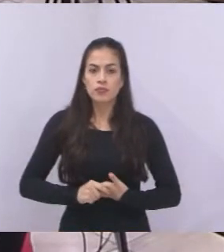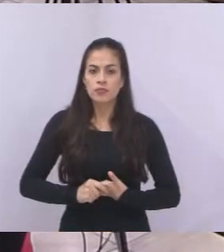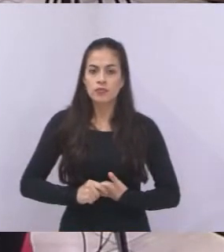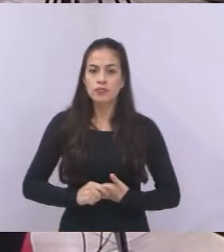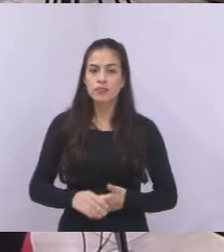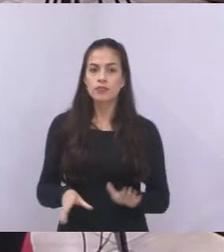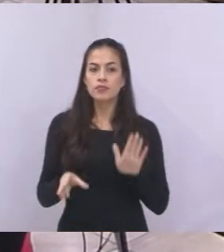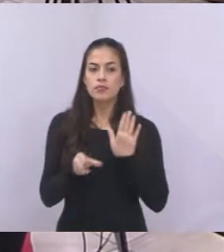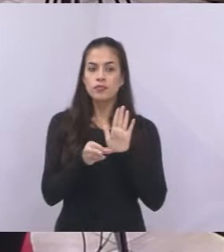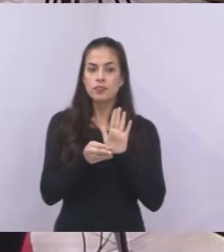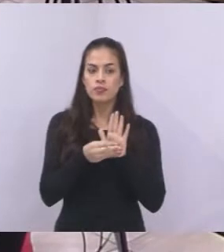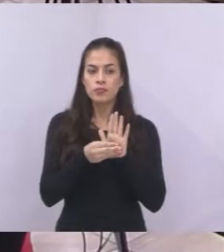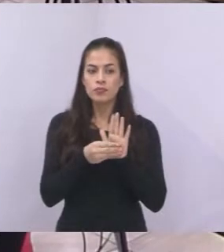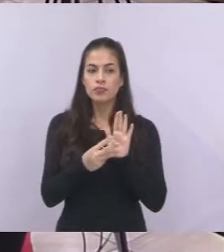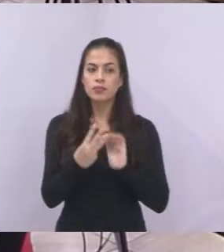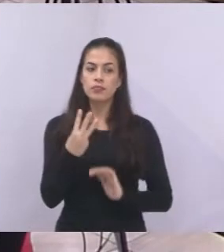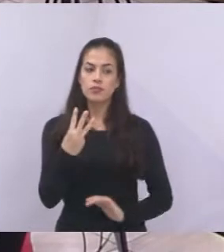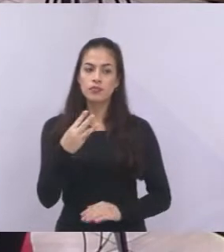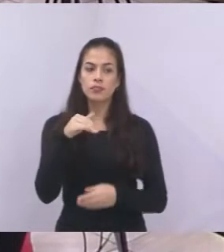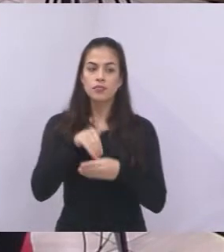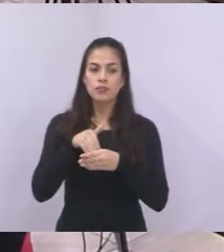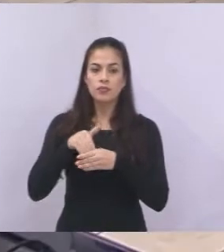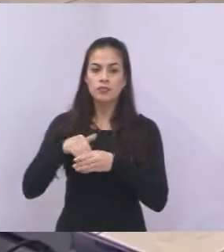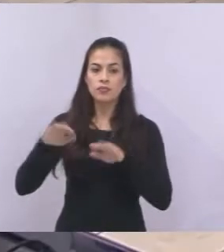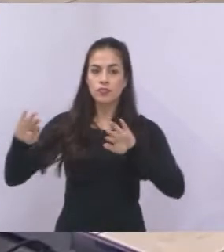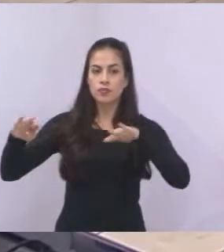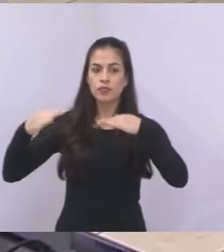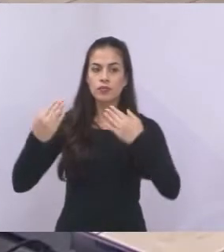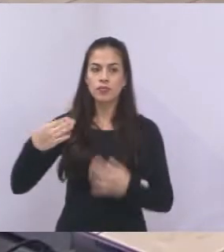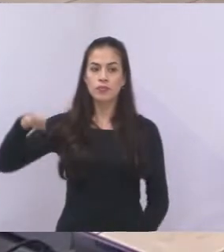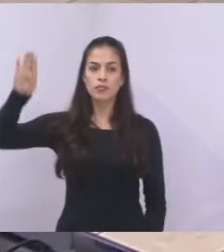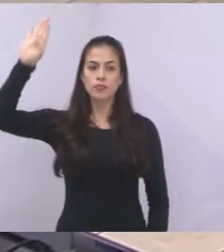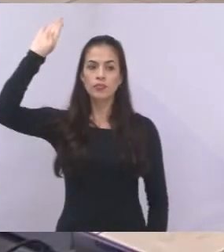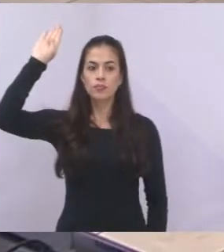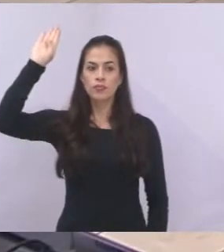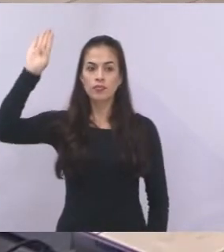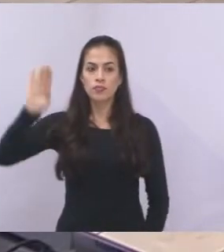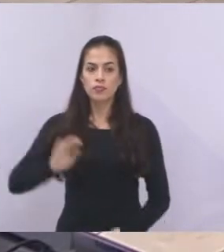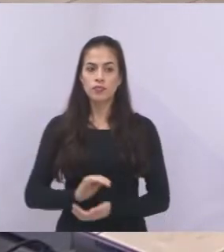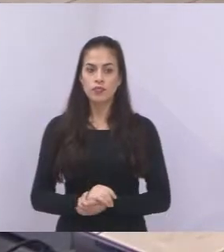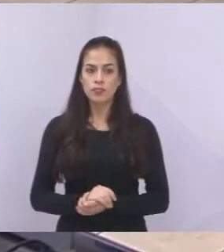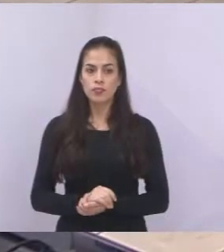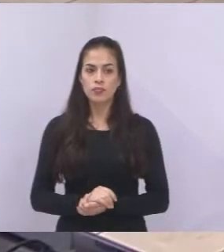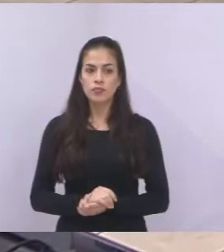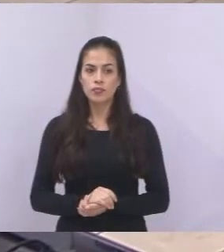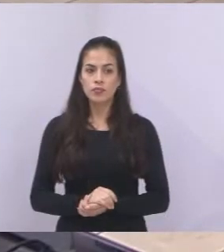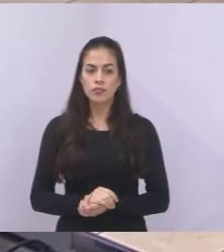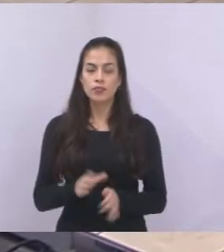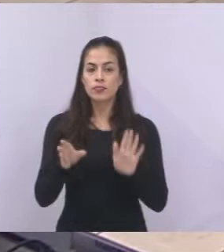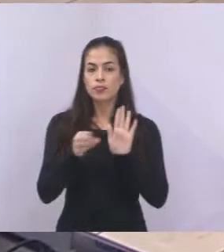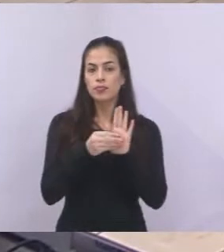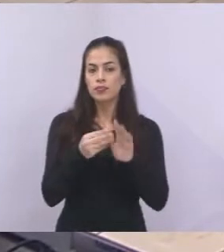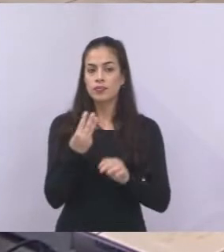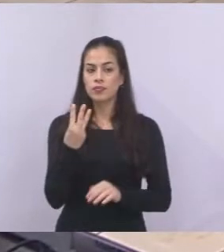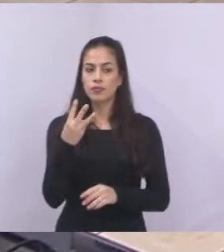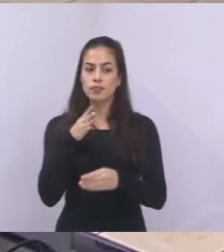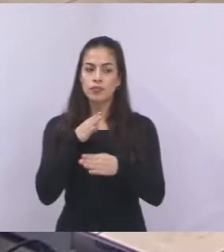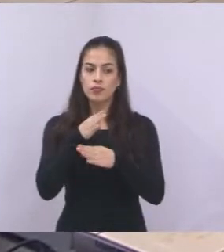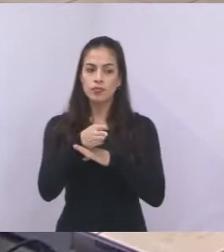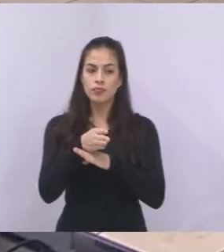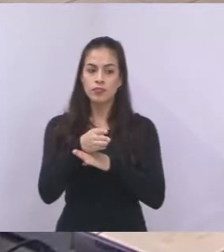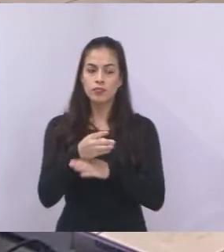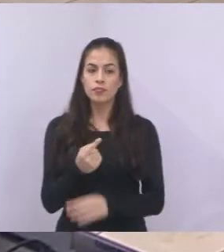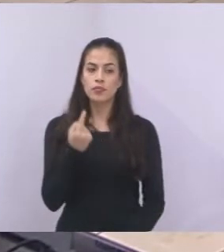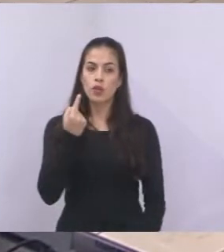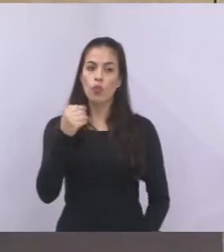Emenda número 3 está em votação. Os vereadores que forem contrário, por favor, se manifestem levantando os braços. Emenda número 3 aprovado, apenas com um